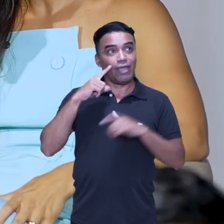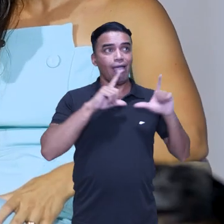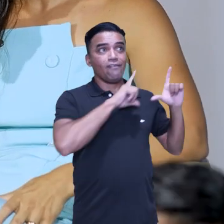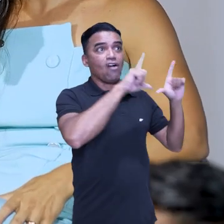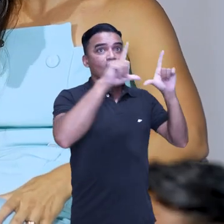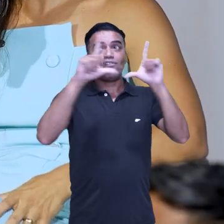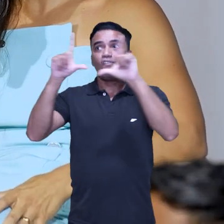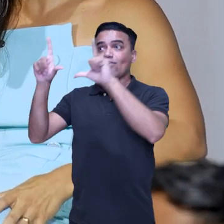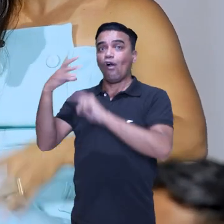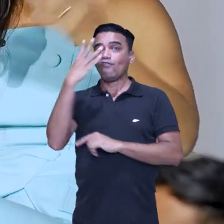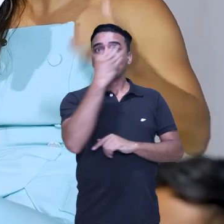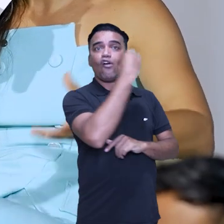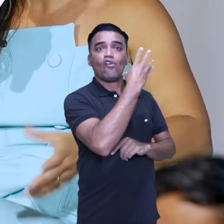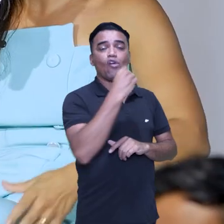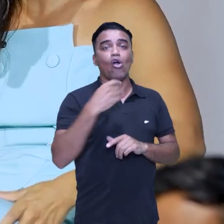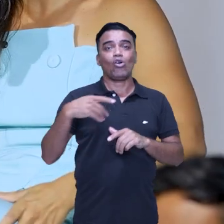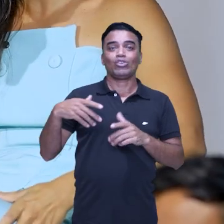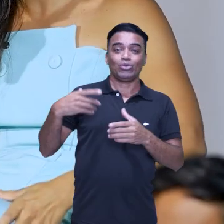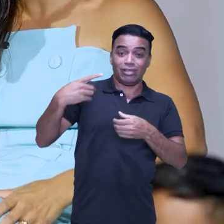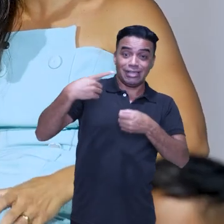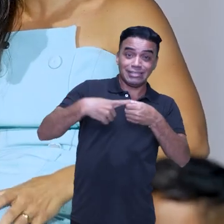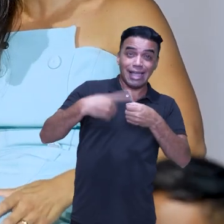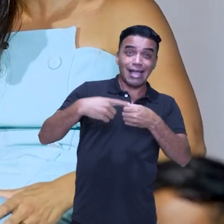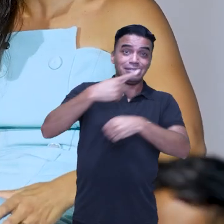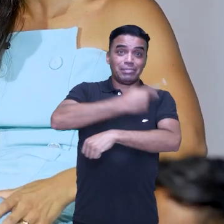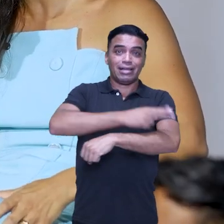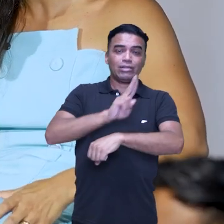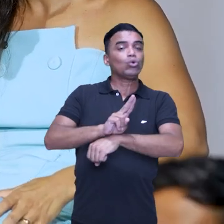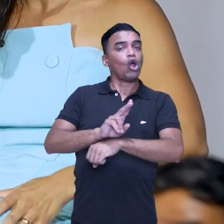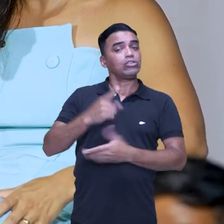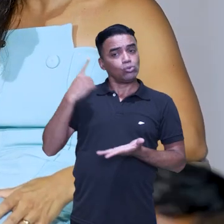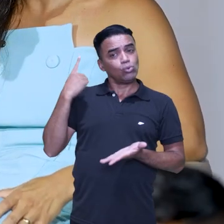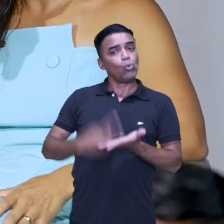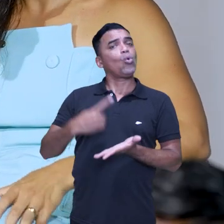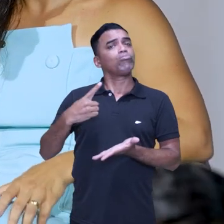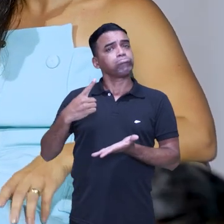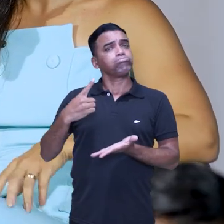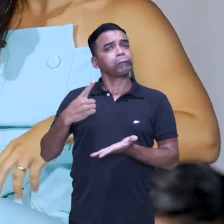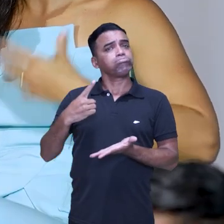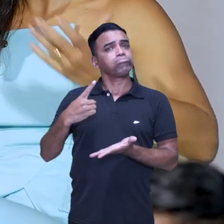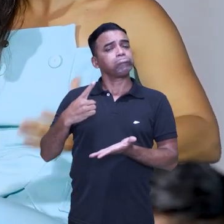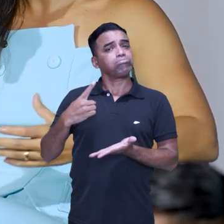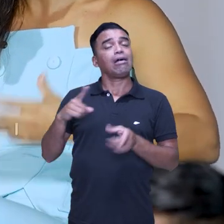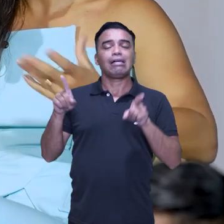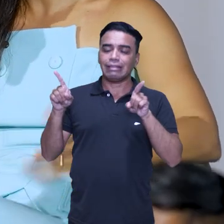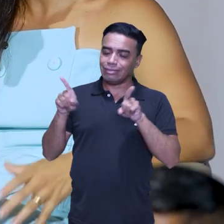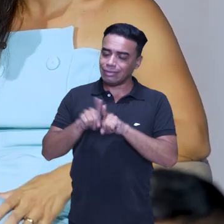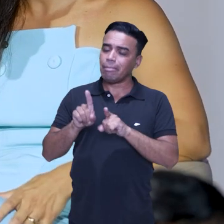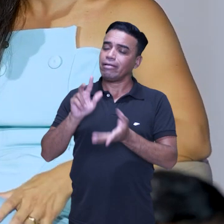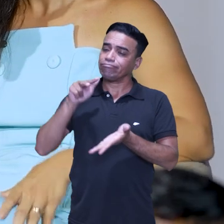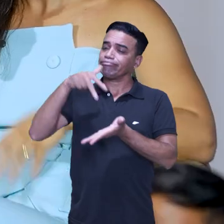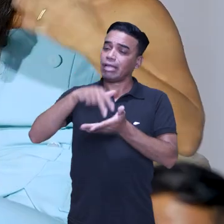exposição na praça pública, no coração da cidade, como eu falei, nós temos o dever de também sair